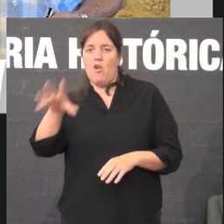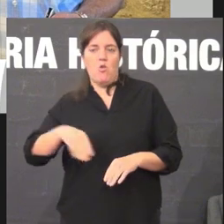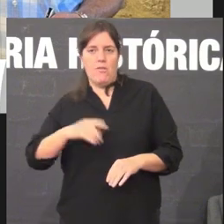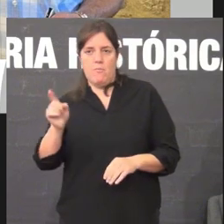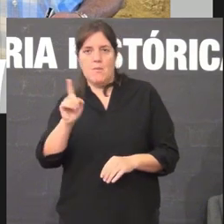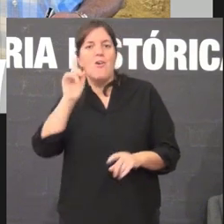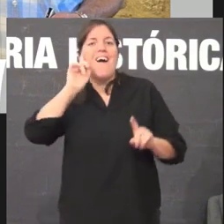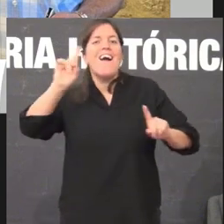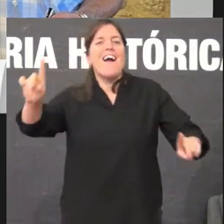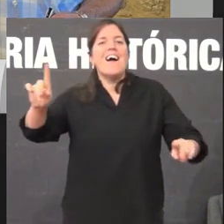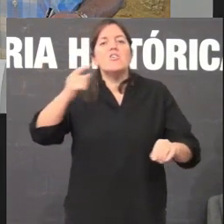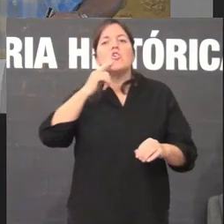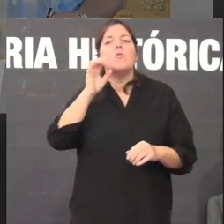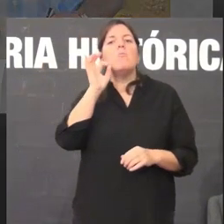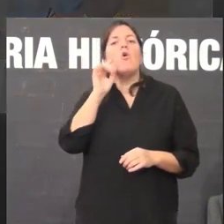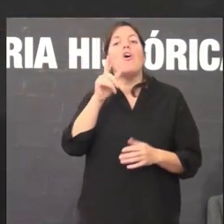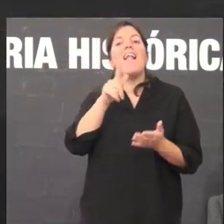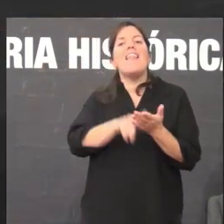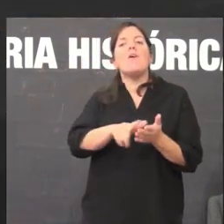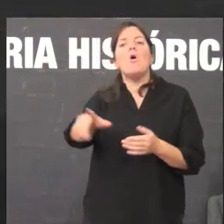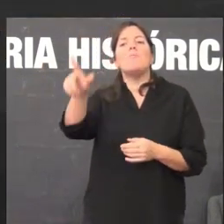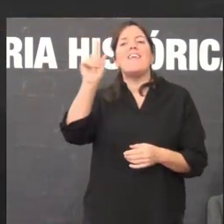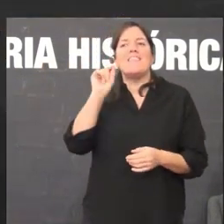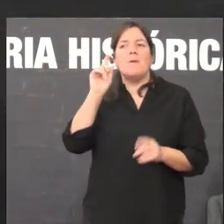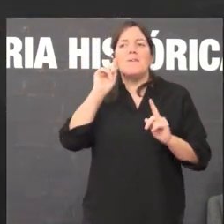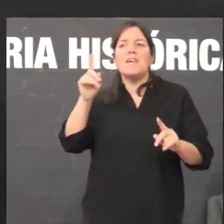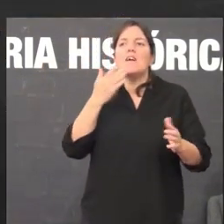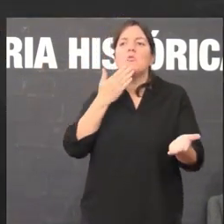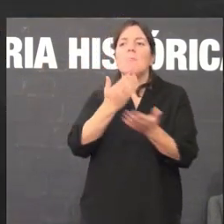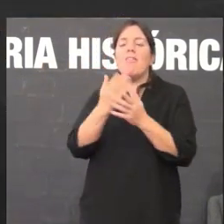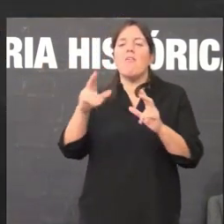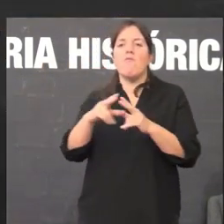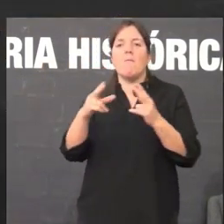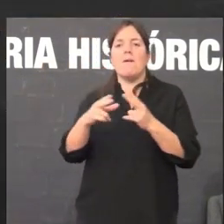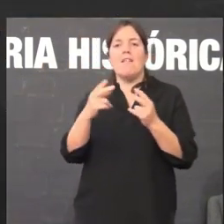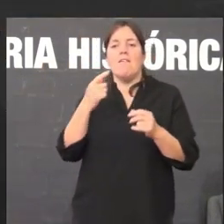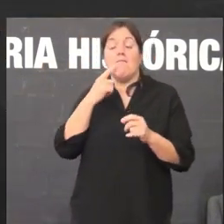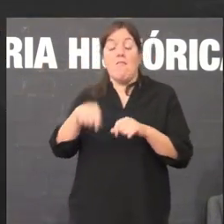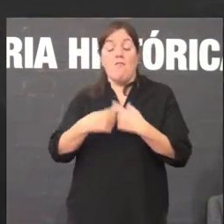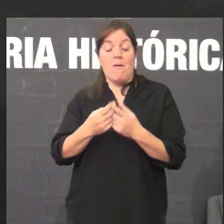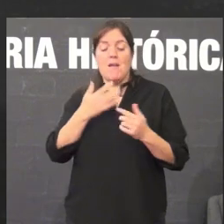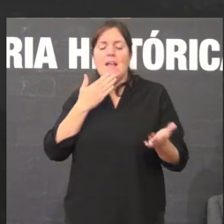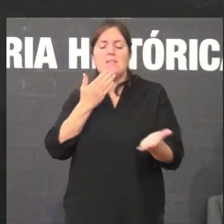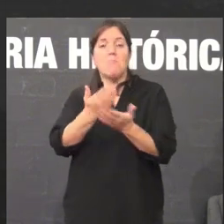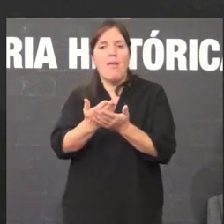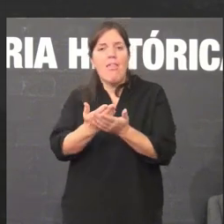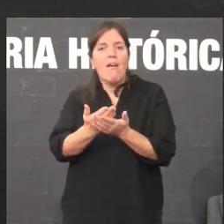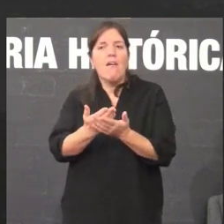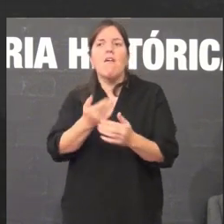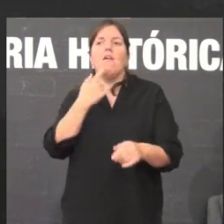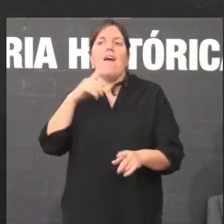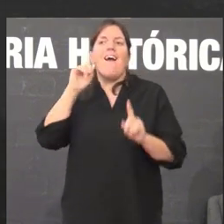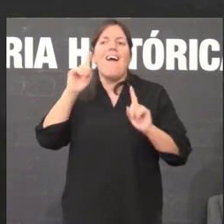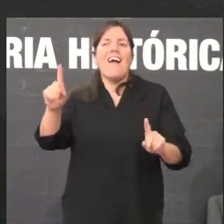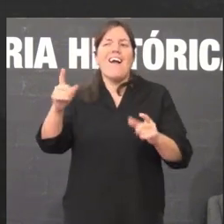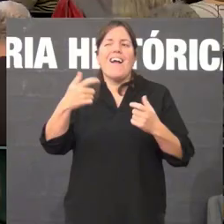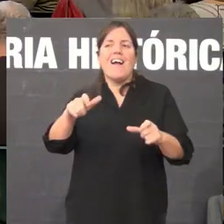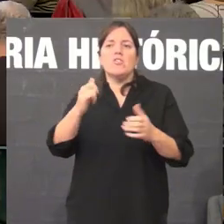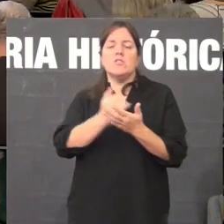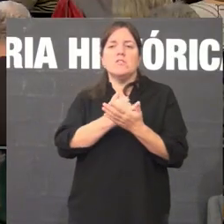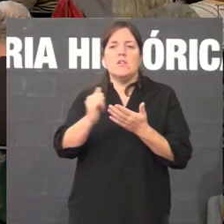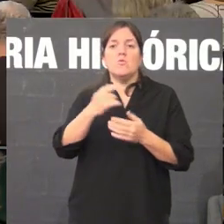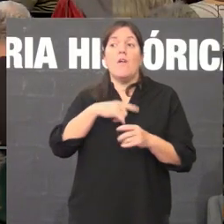lingua optativa se a solicitan as familias só como materia se a solicitan as familias naqueles lugares onde sexa